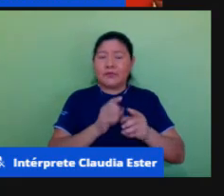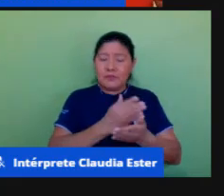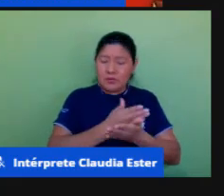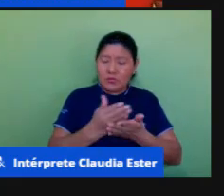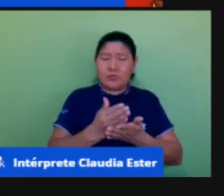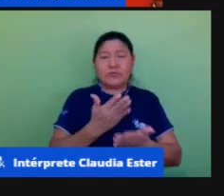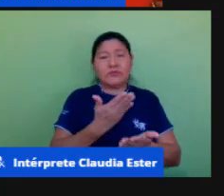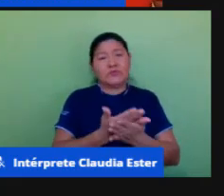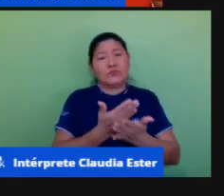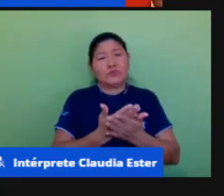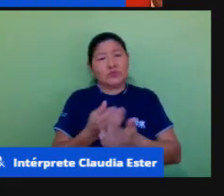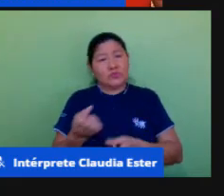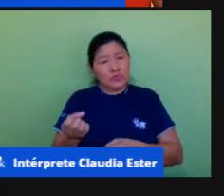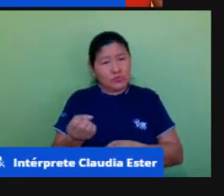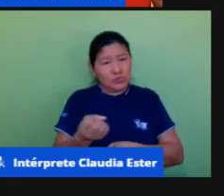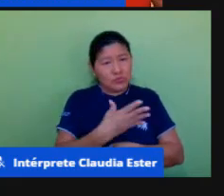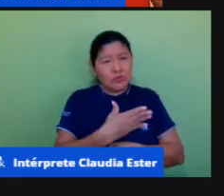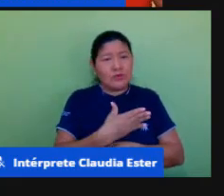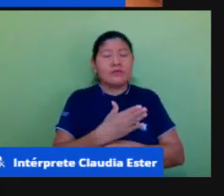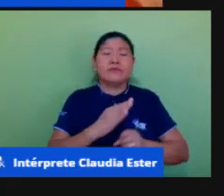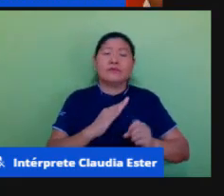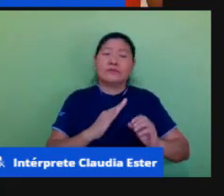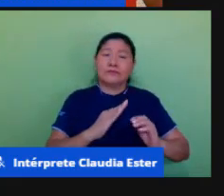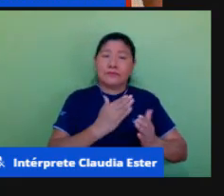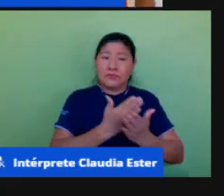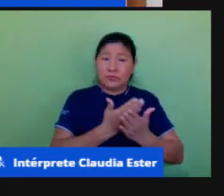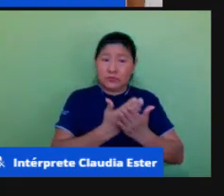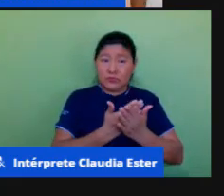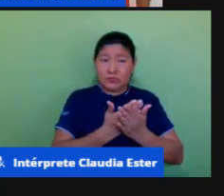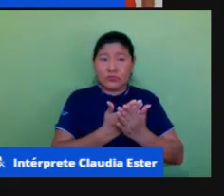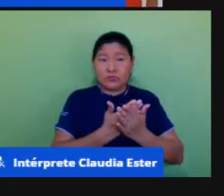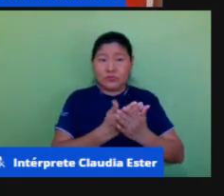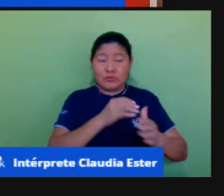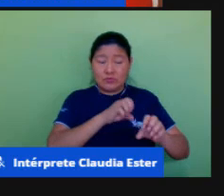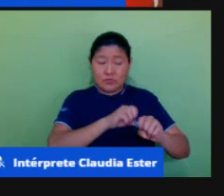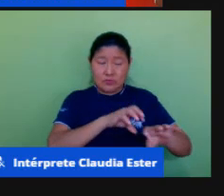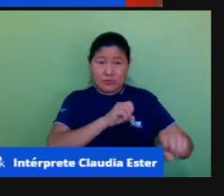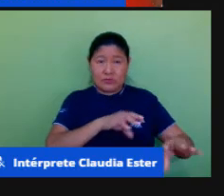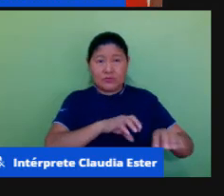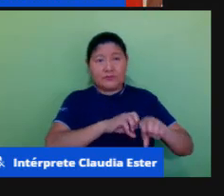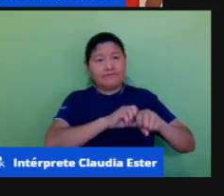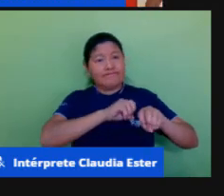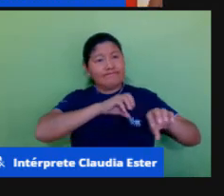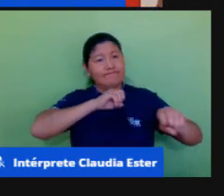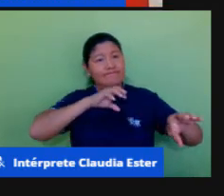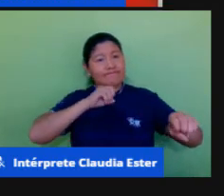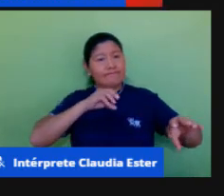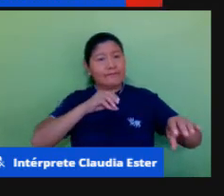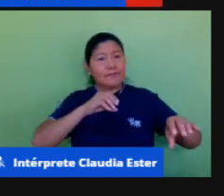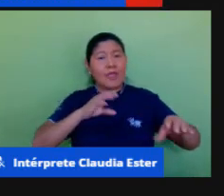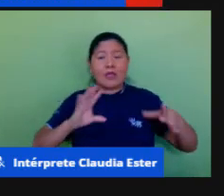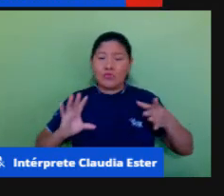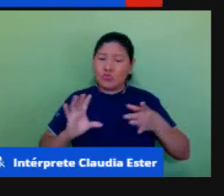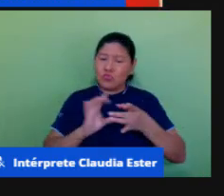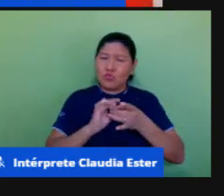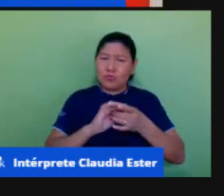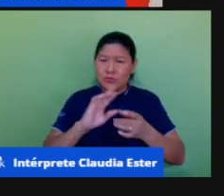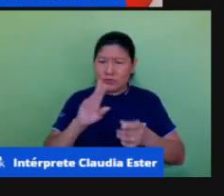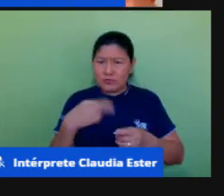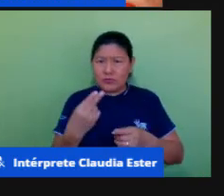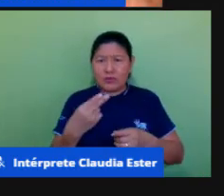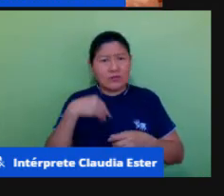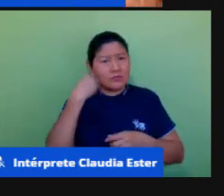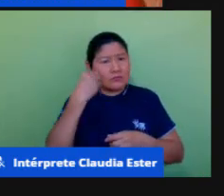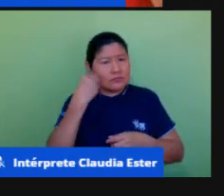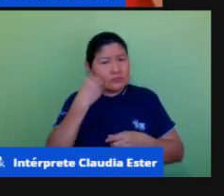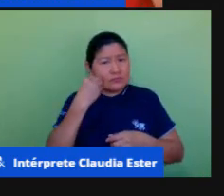parte do ensino híbrido, tá? Dentro do nosso contexto, ele é totalmente aplicável, uma vez que nós estamos